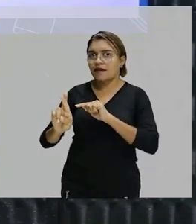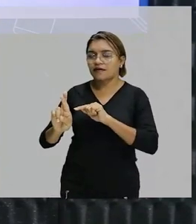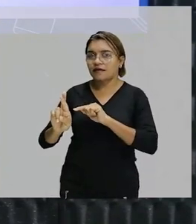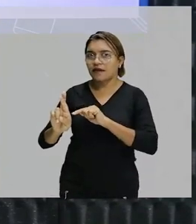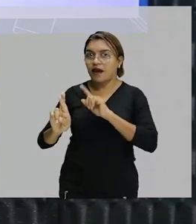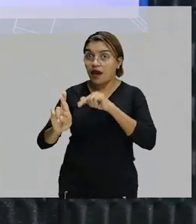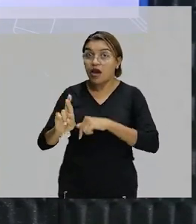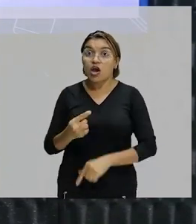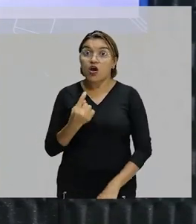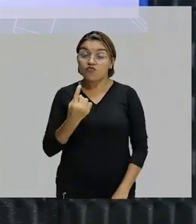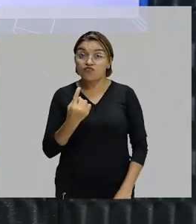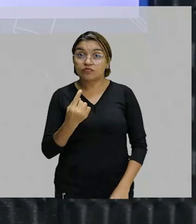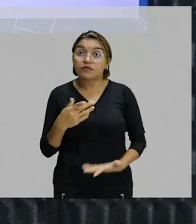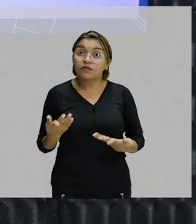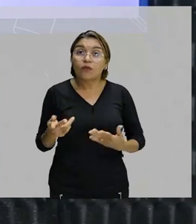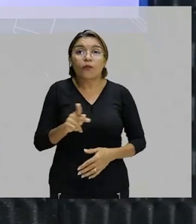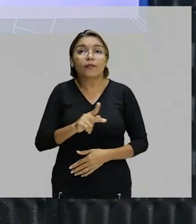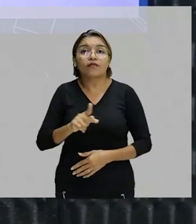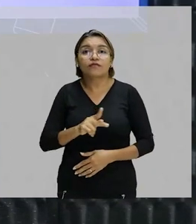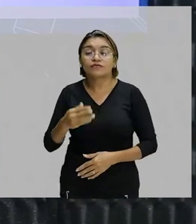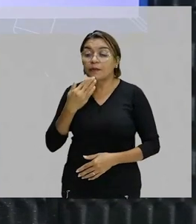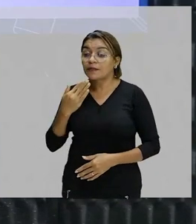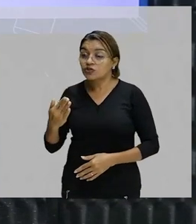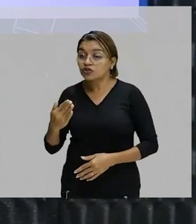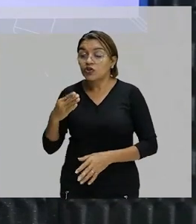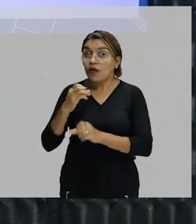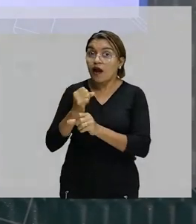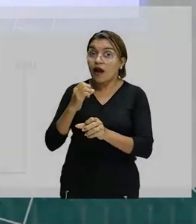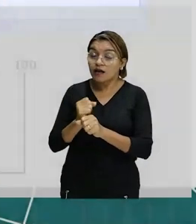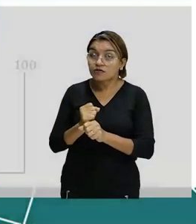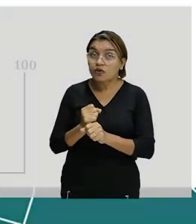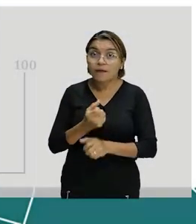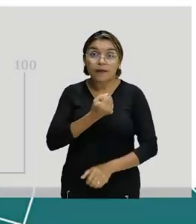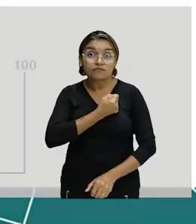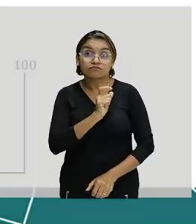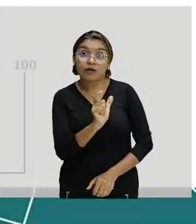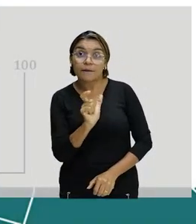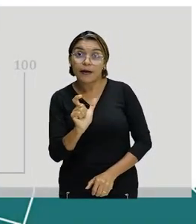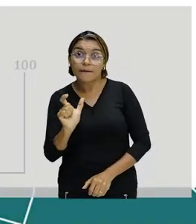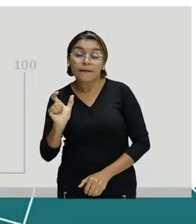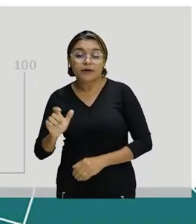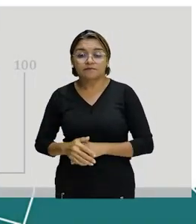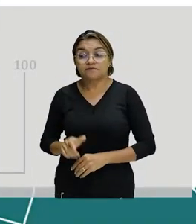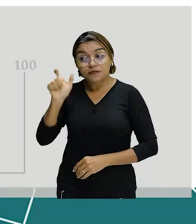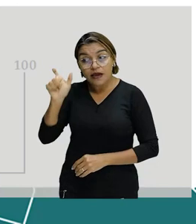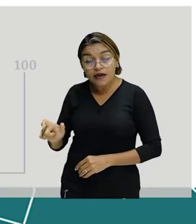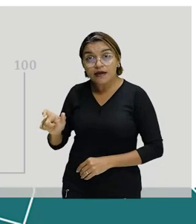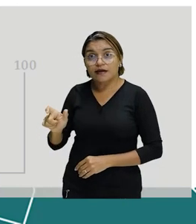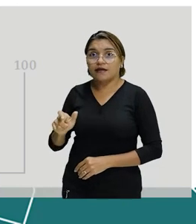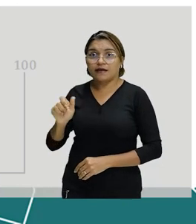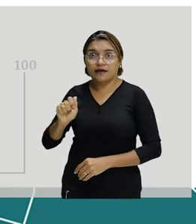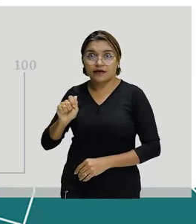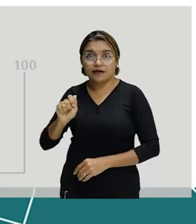o número um e o professor pediu o quê pediu a soma dos termos logo né que que o gaus percebeu Ele